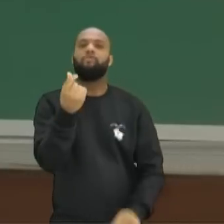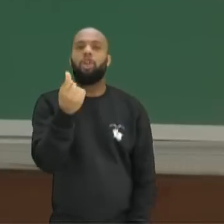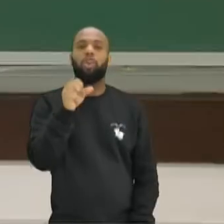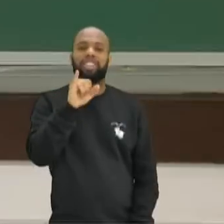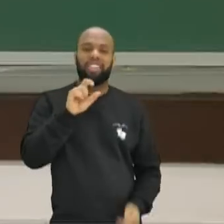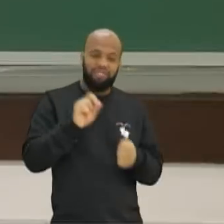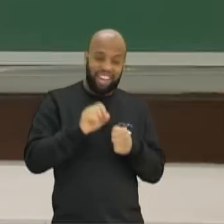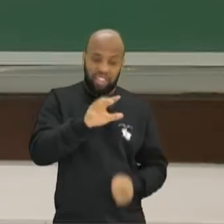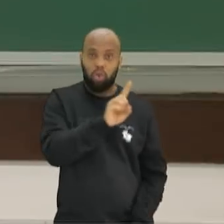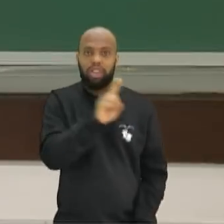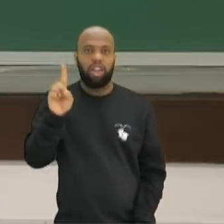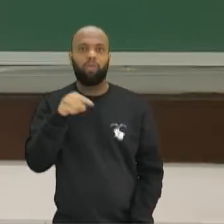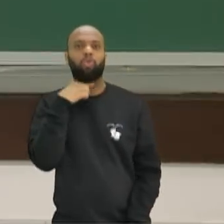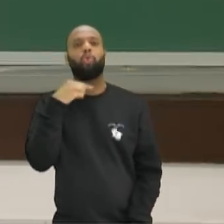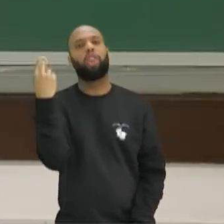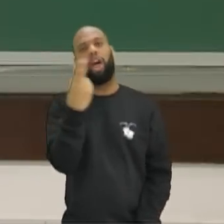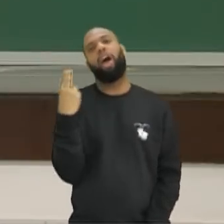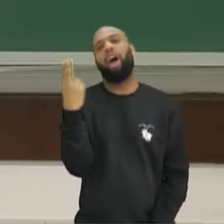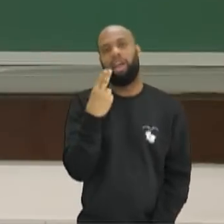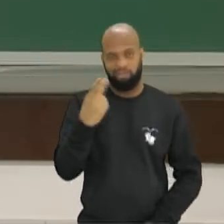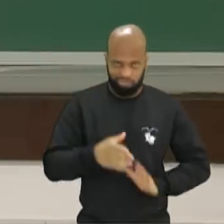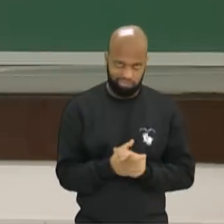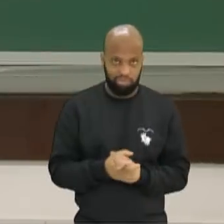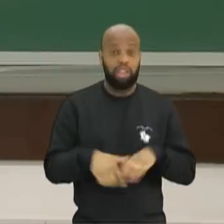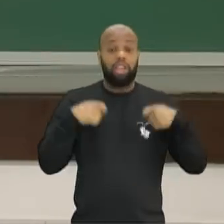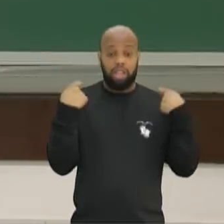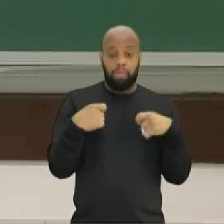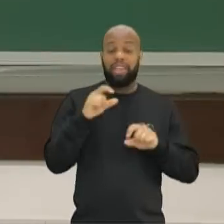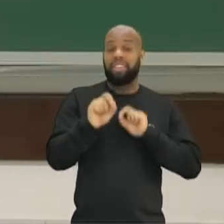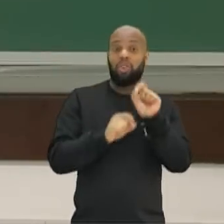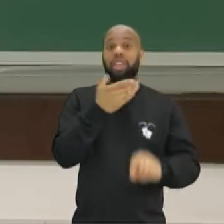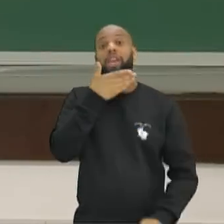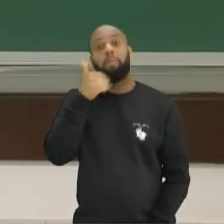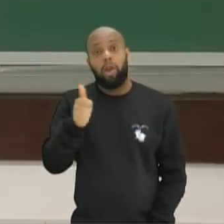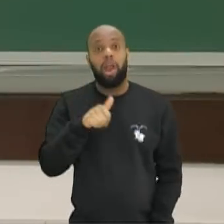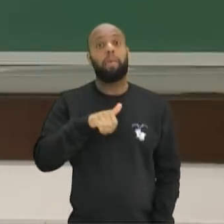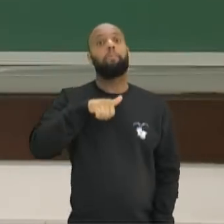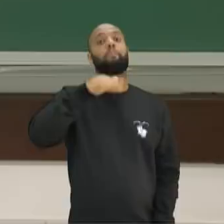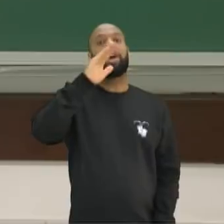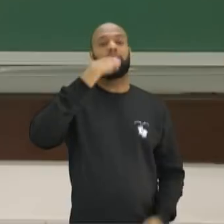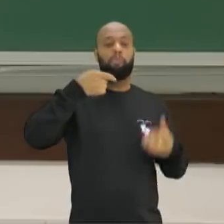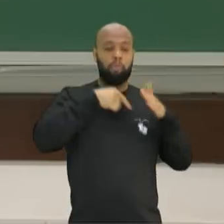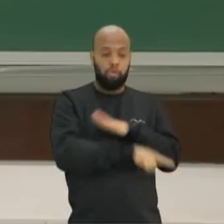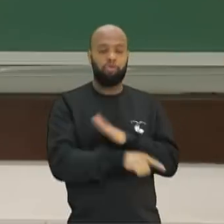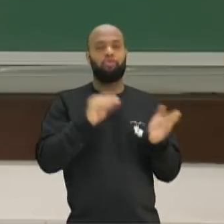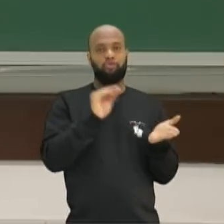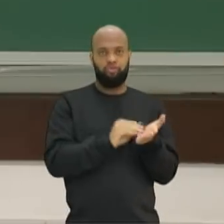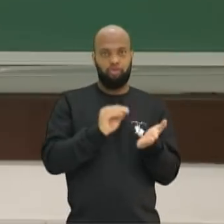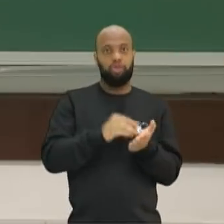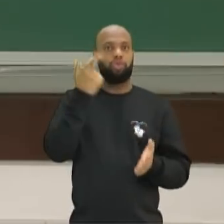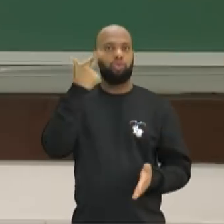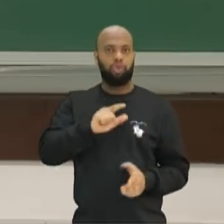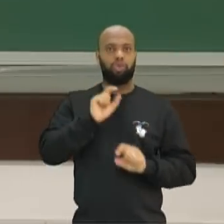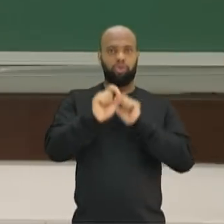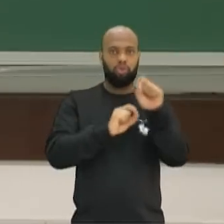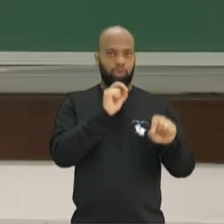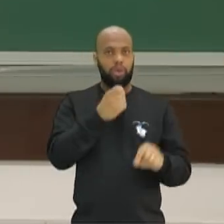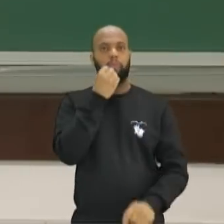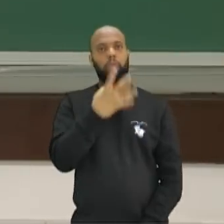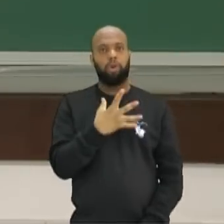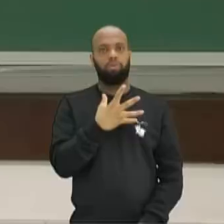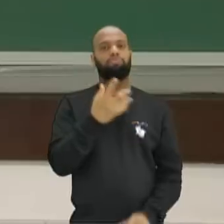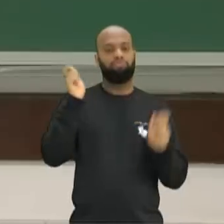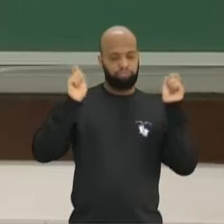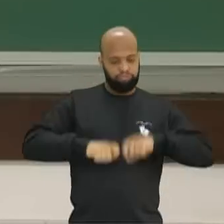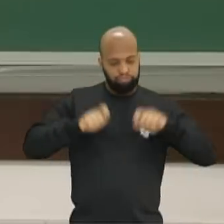seria possível. Ou seja, precisa melhorar ainda muita coisa para que tudo isso seja